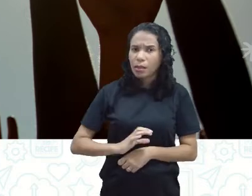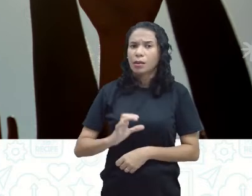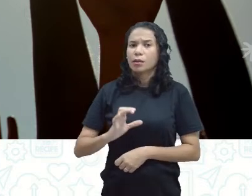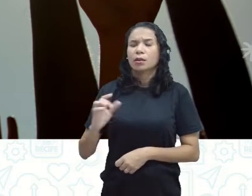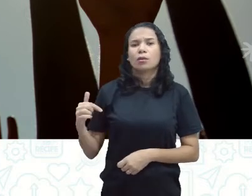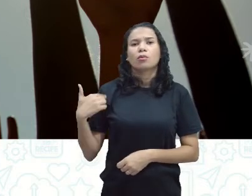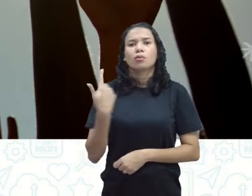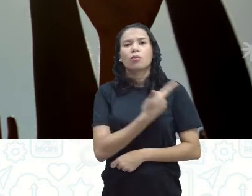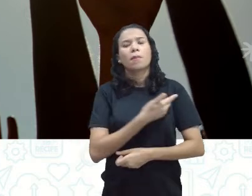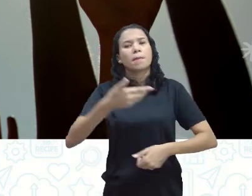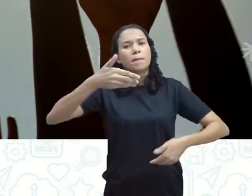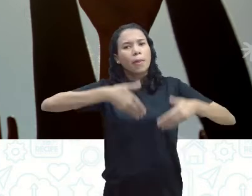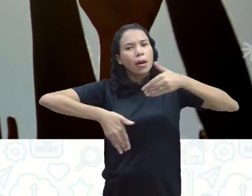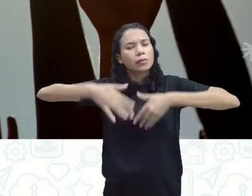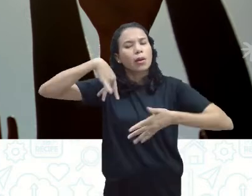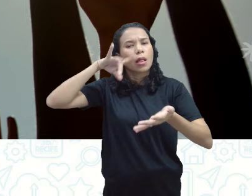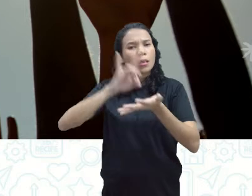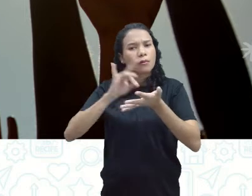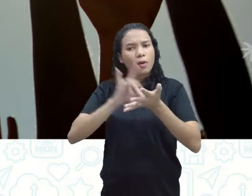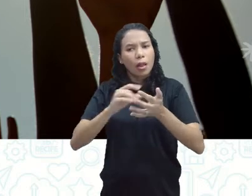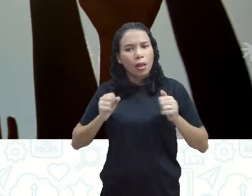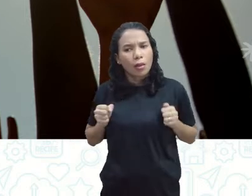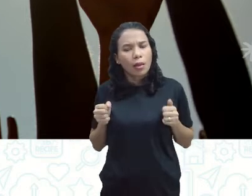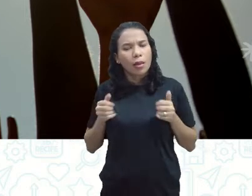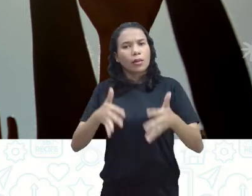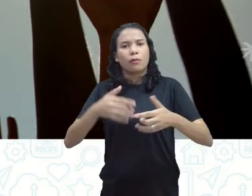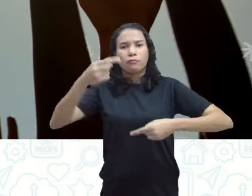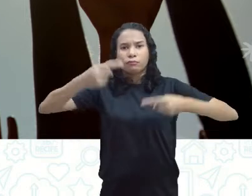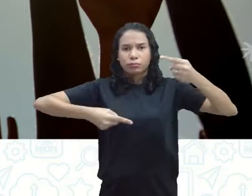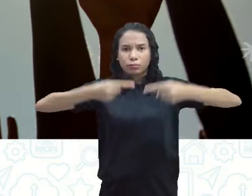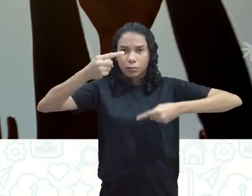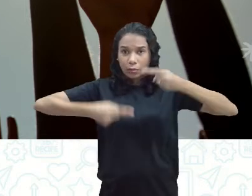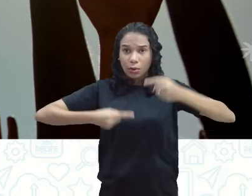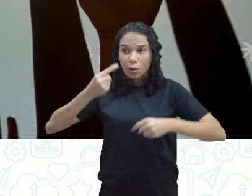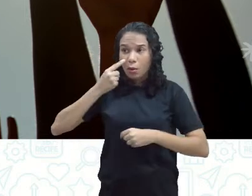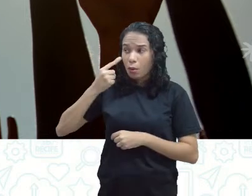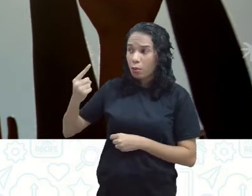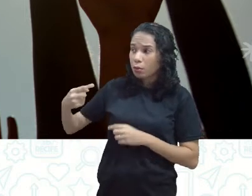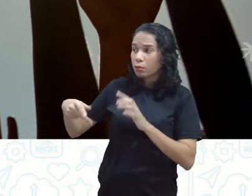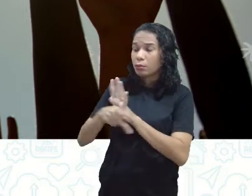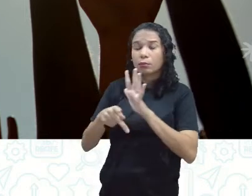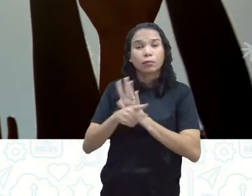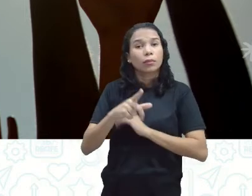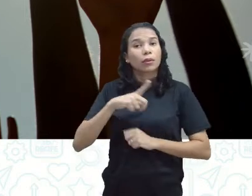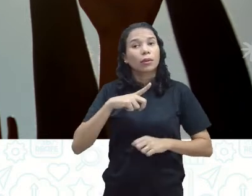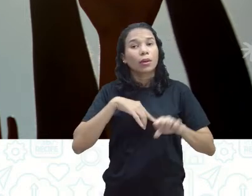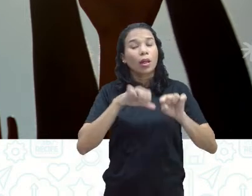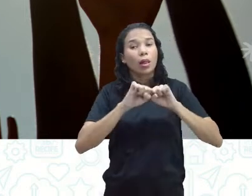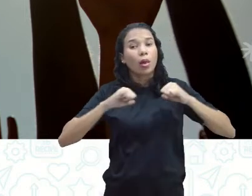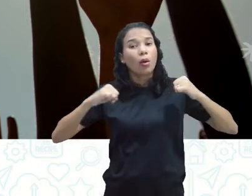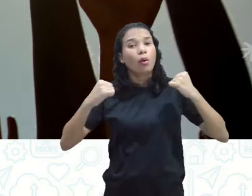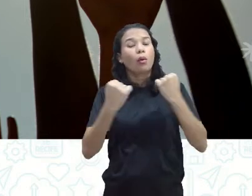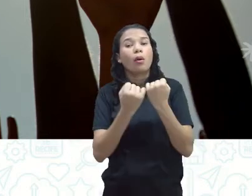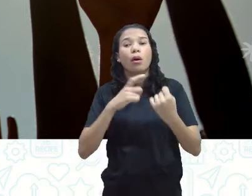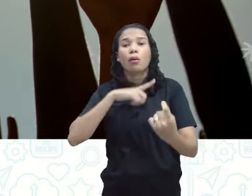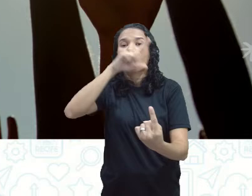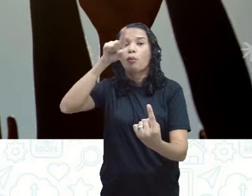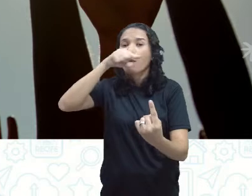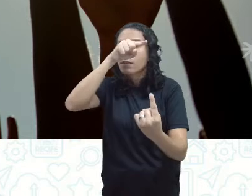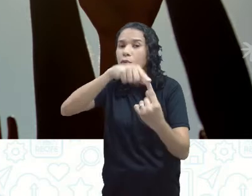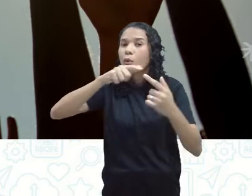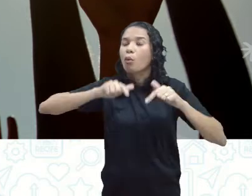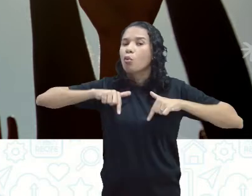gente participar ativamente da política, certo? Olha aí, os movimentos sociais, eles visam lutar por alguma